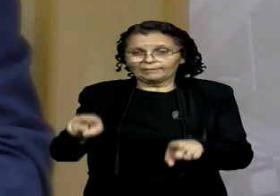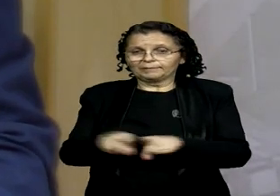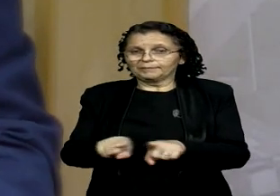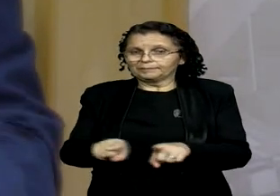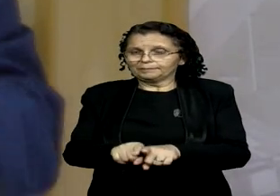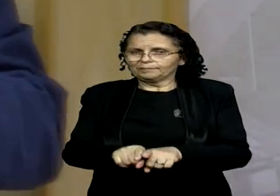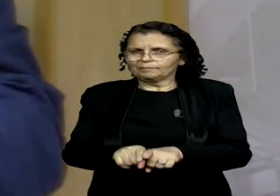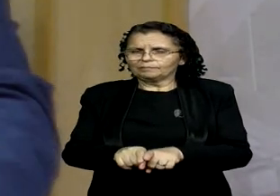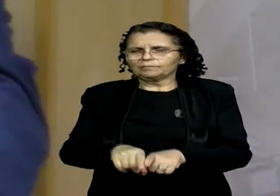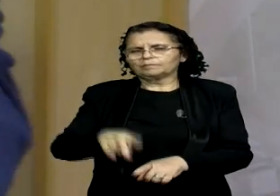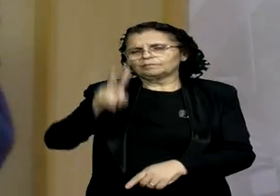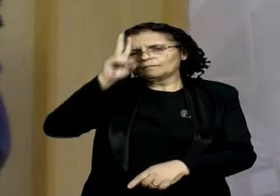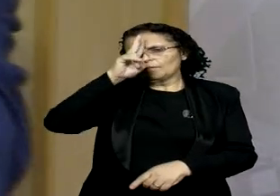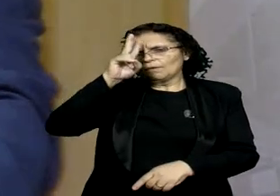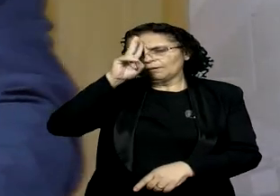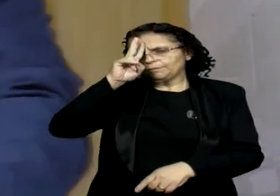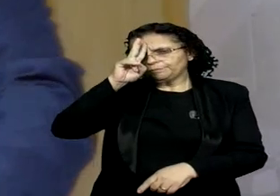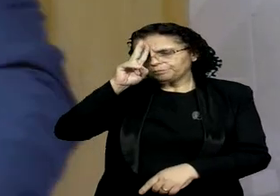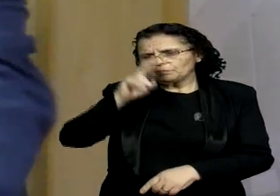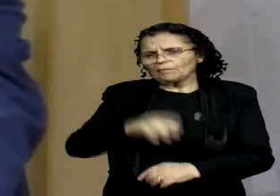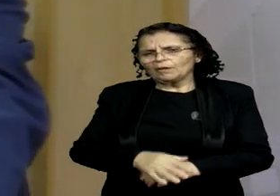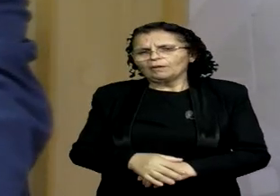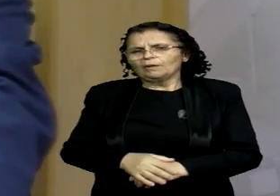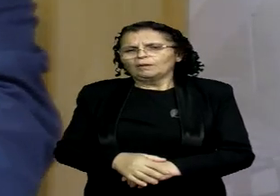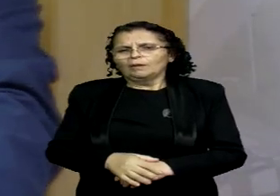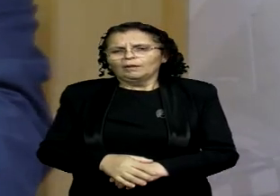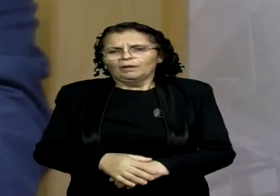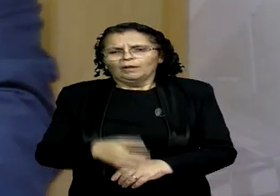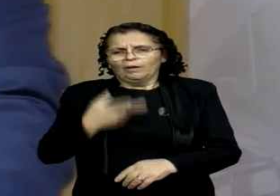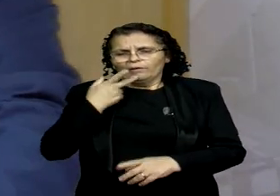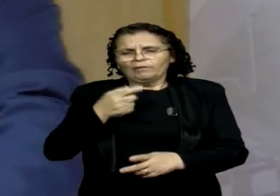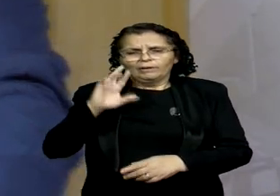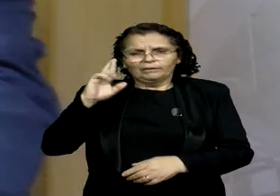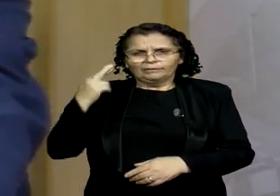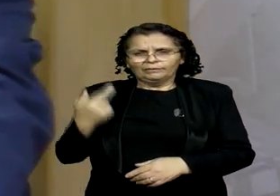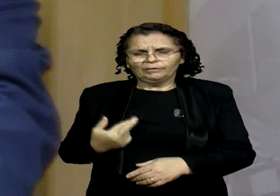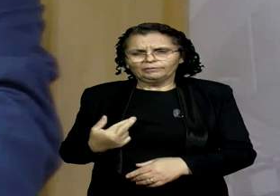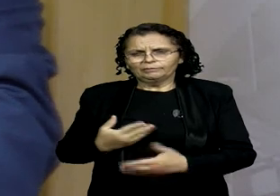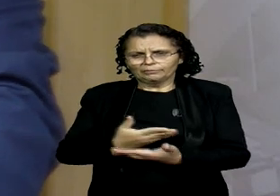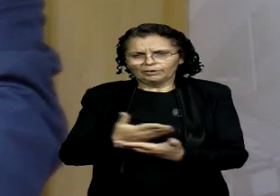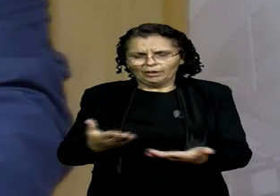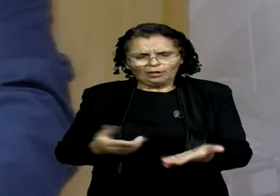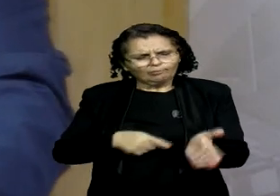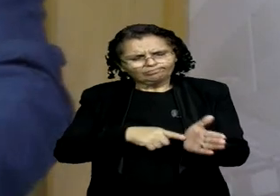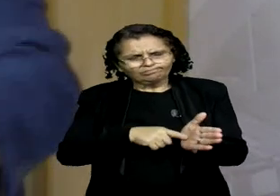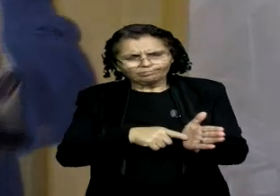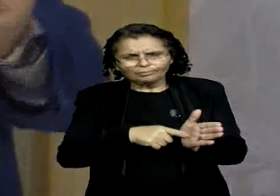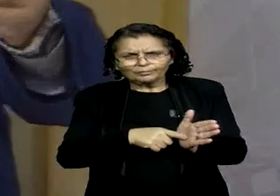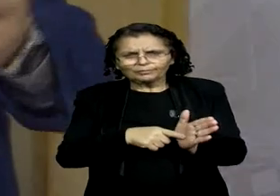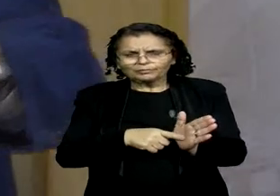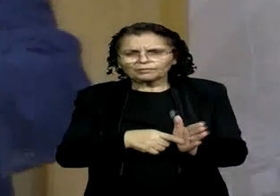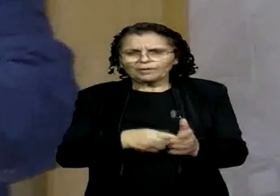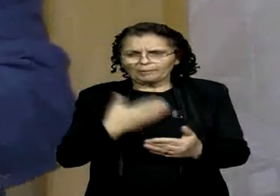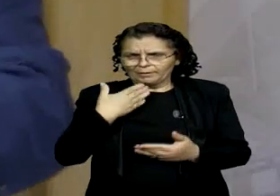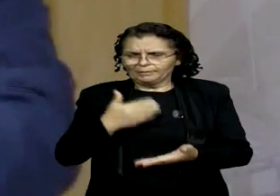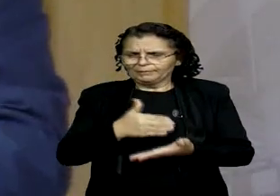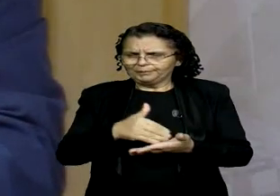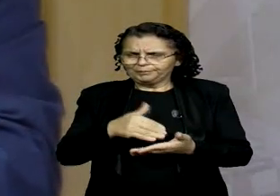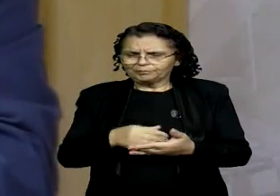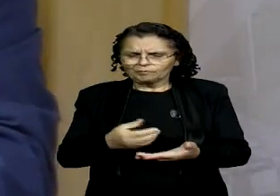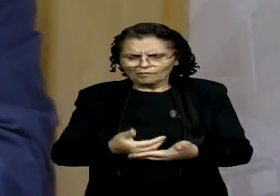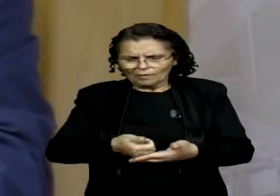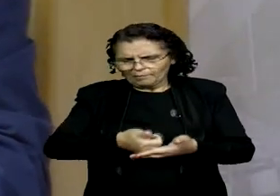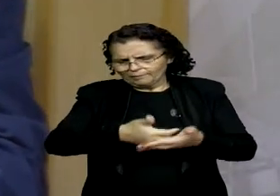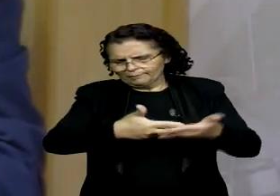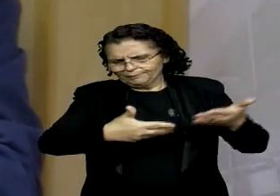cidade. Eu lembro que eu até fiz questão aqui, vereadora Ana Paula Rossi e demais vereadores, pedi para a assessoria